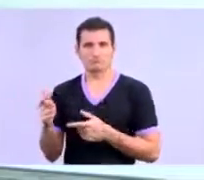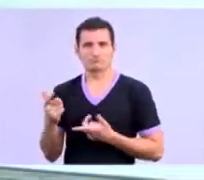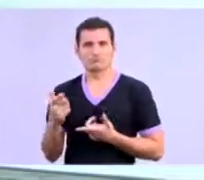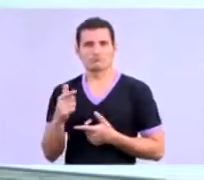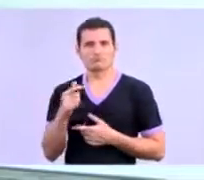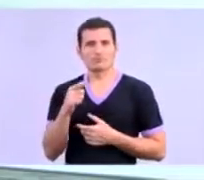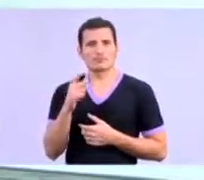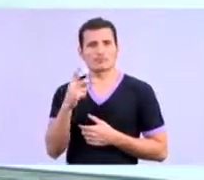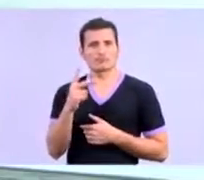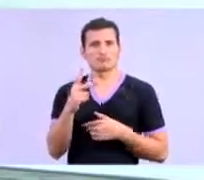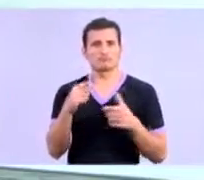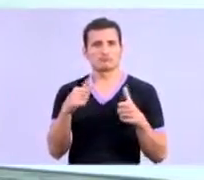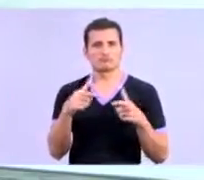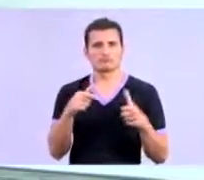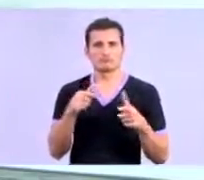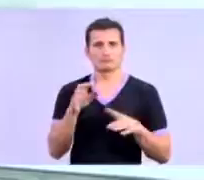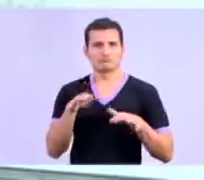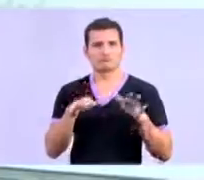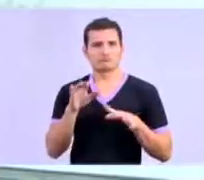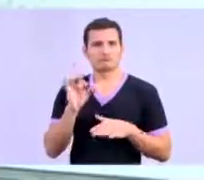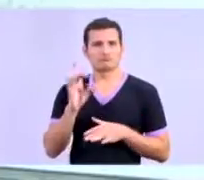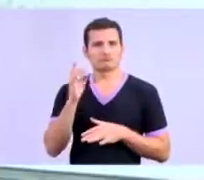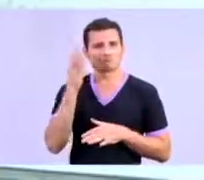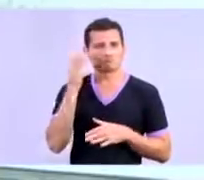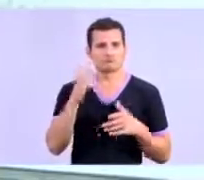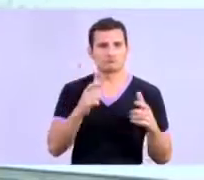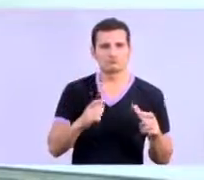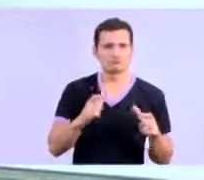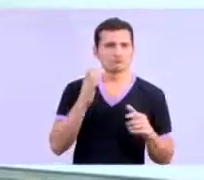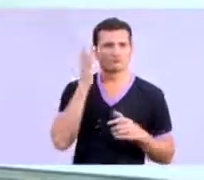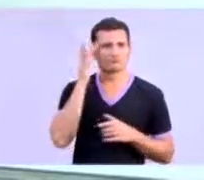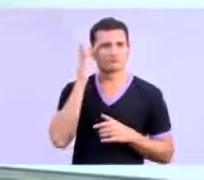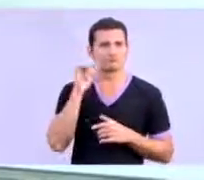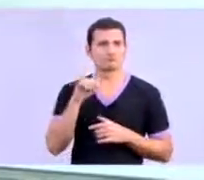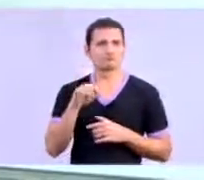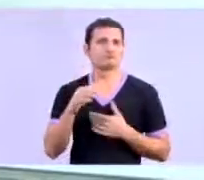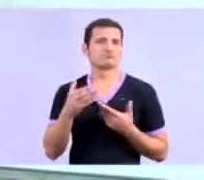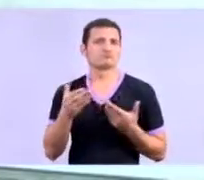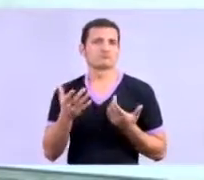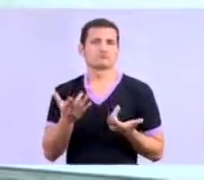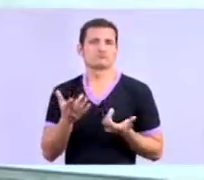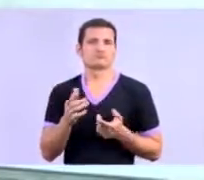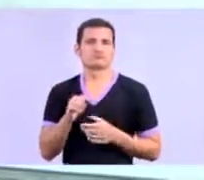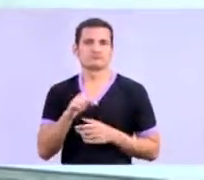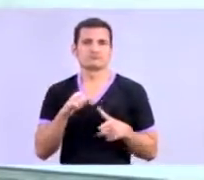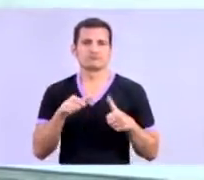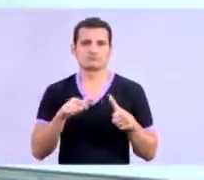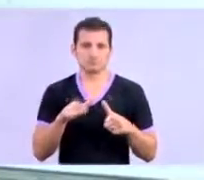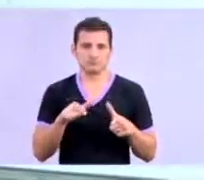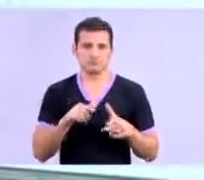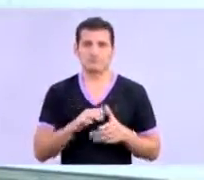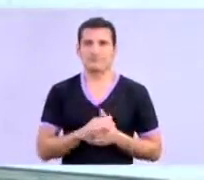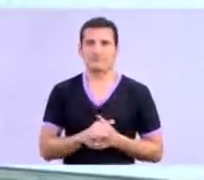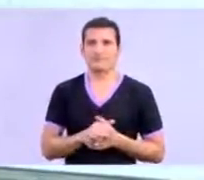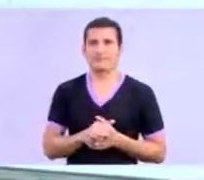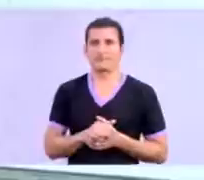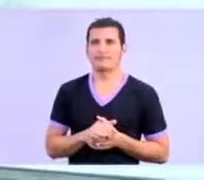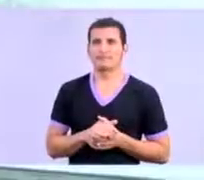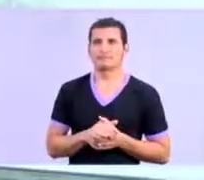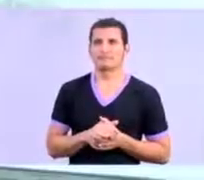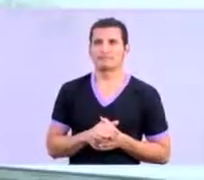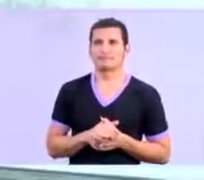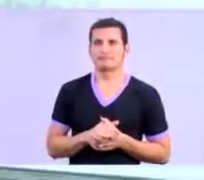serviço? Não, às vezes eu só sei o endereço e não sei o que ele está associando naquele serviço, correto? Então aí você chega e